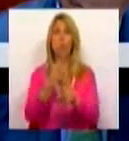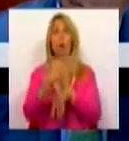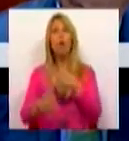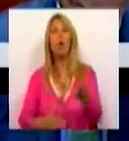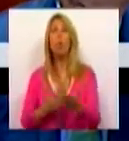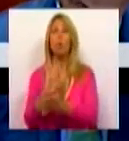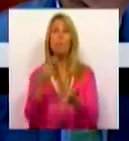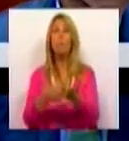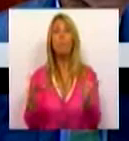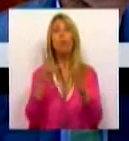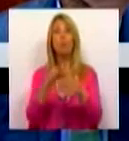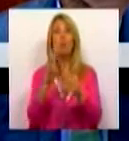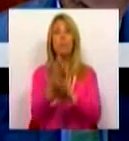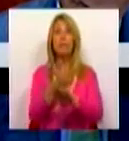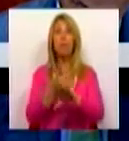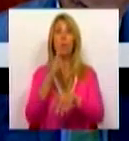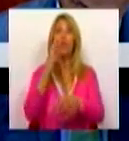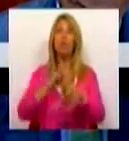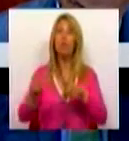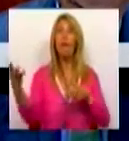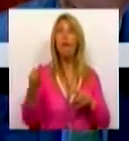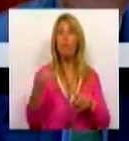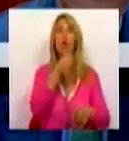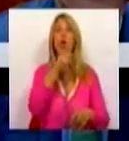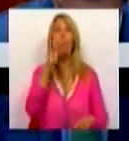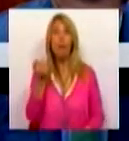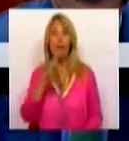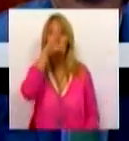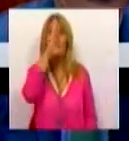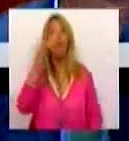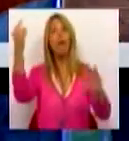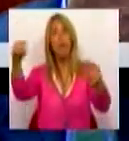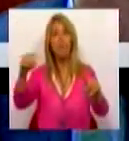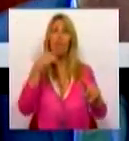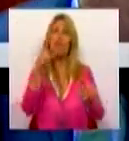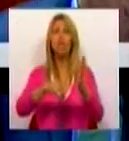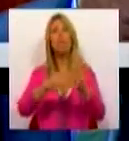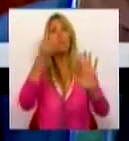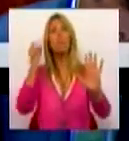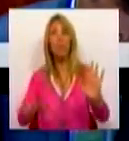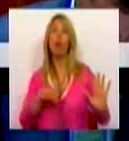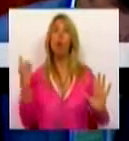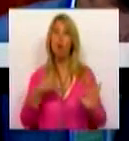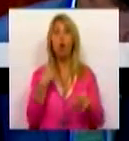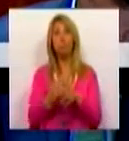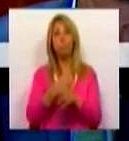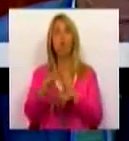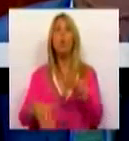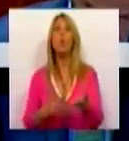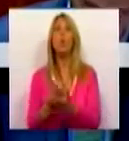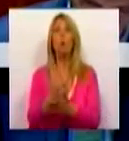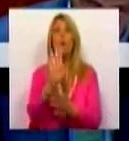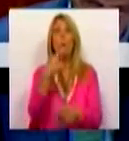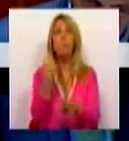do setor energético, que havia o compromisso do Governo anterior de eliminar, e que nós mantivemos, não obstante